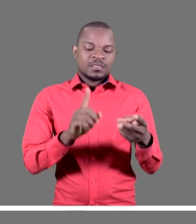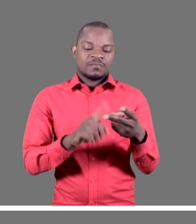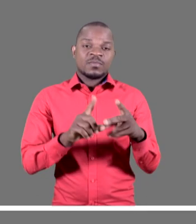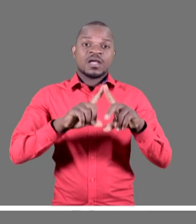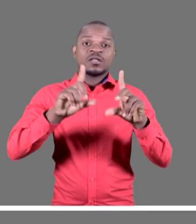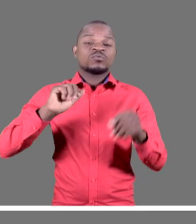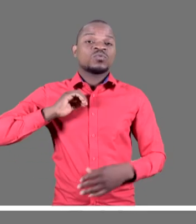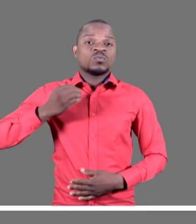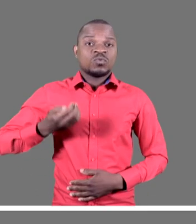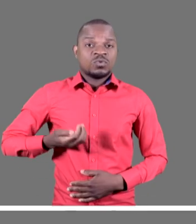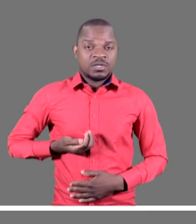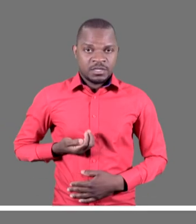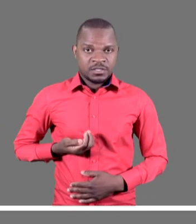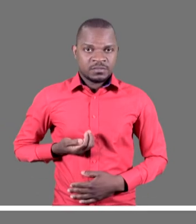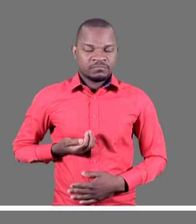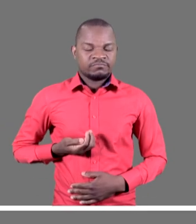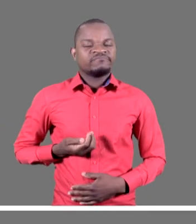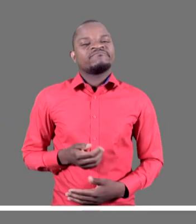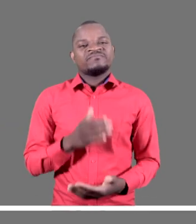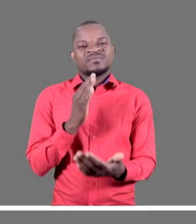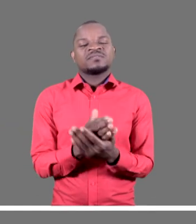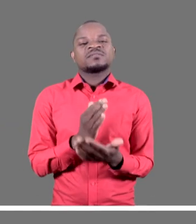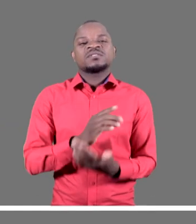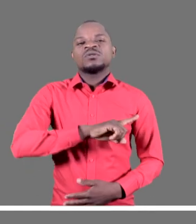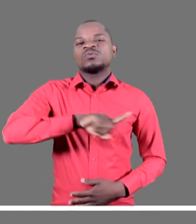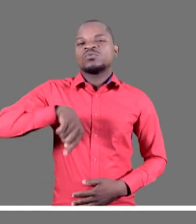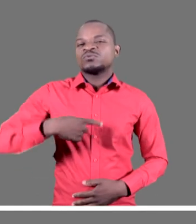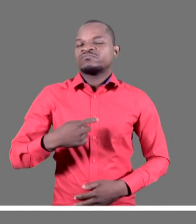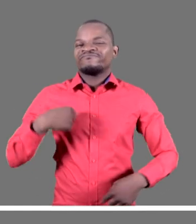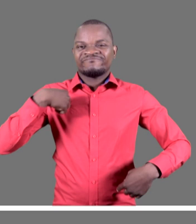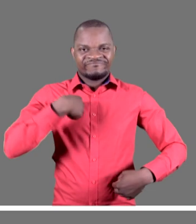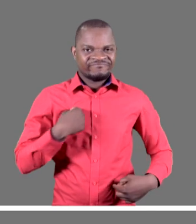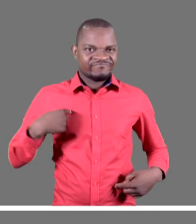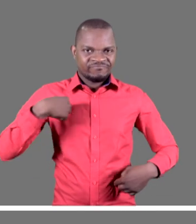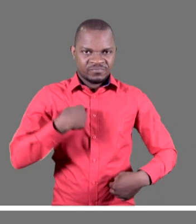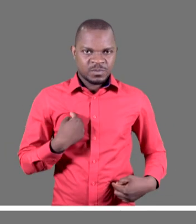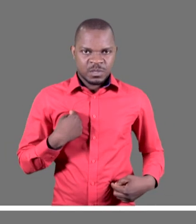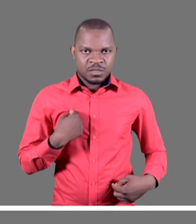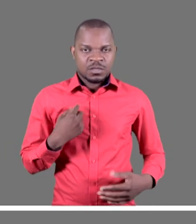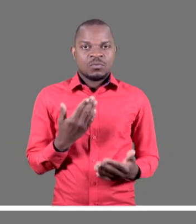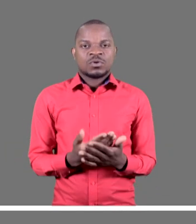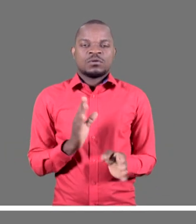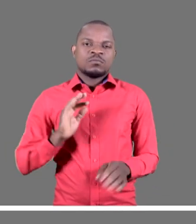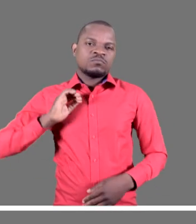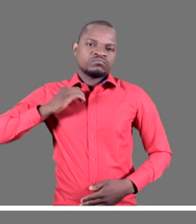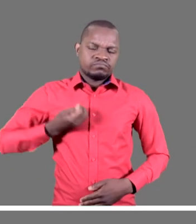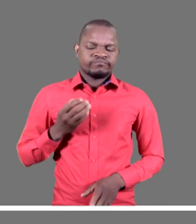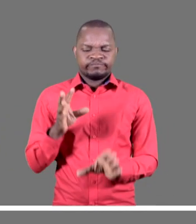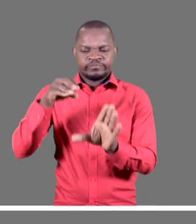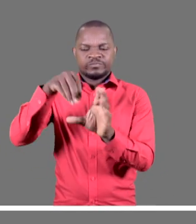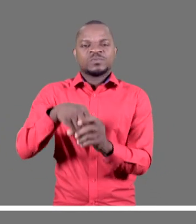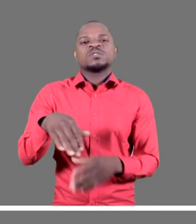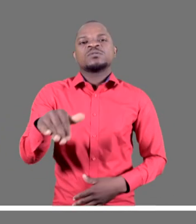como mulher. Realmente, como mulher, sofremos, não estamos alheios. A mulher faz parte do grupo